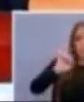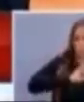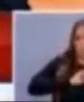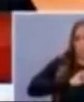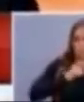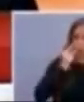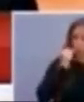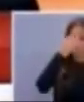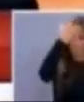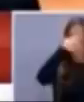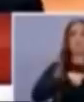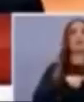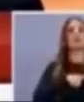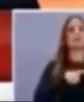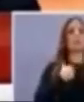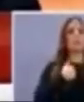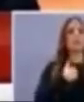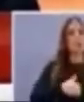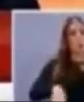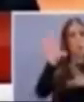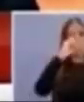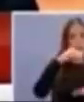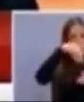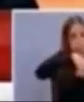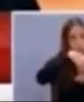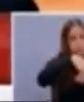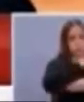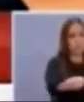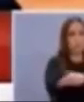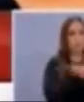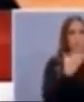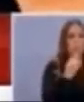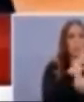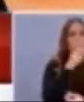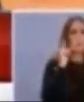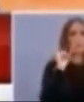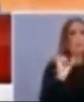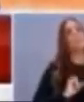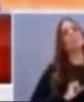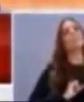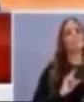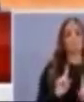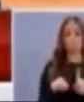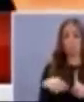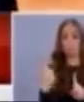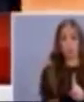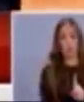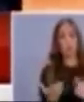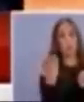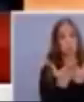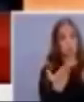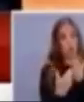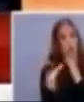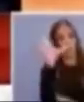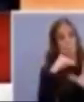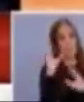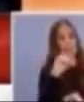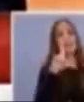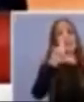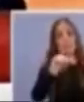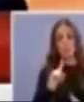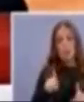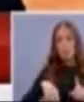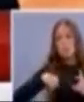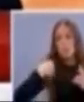a mãe em outra ele hoje em casa com os pais depois na escola e depois não vai ficar bom